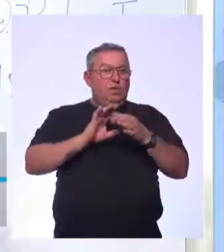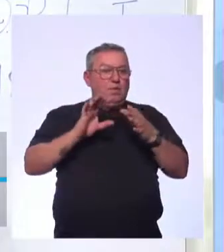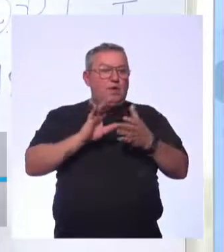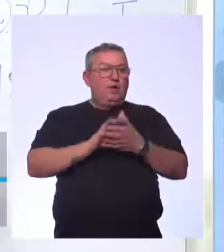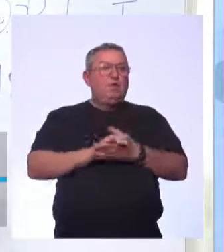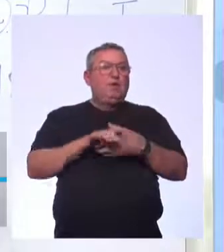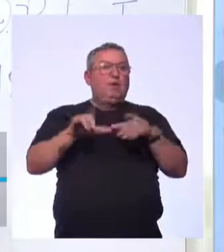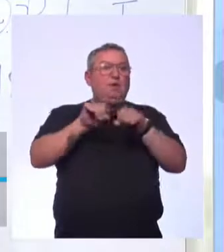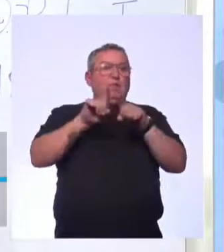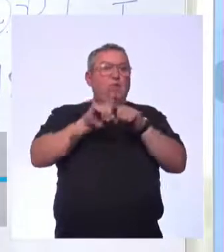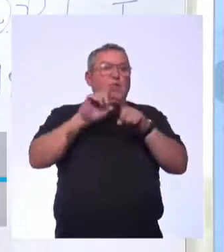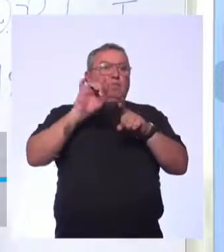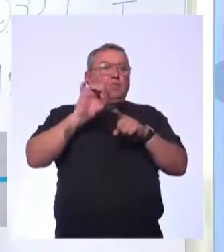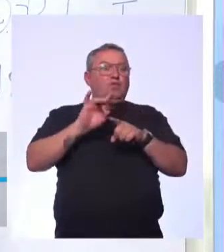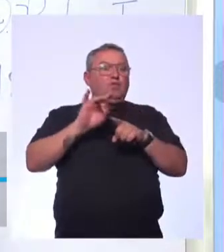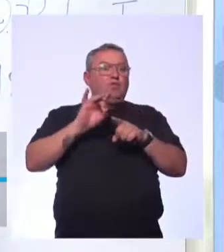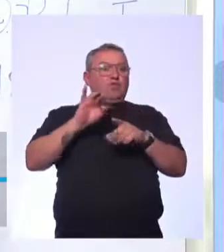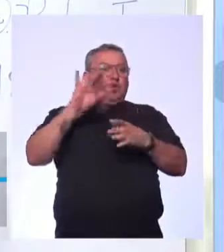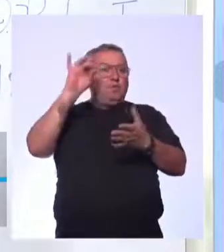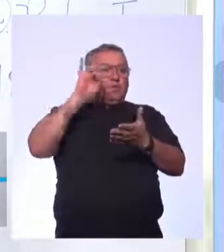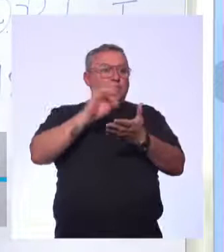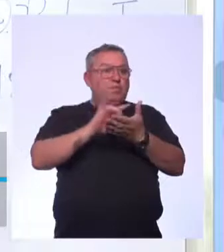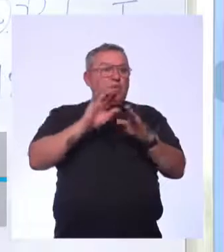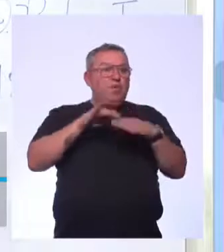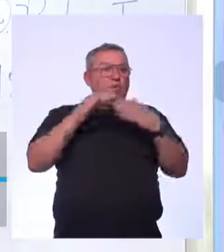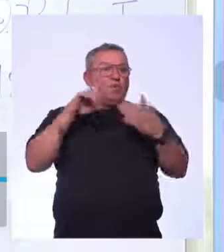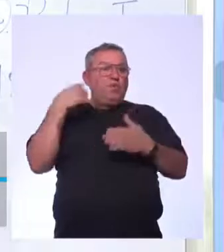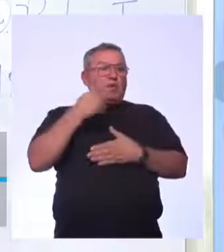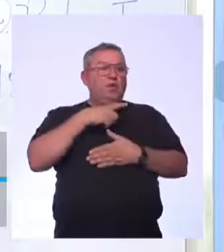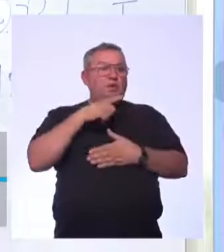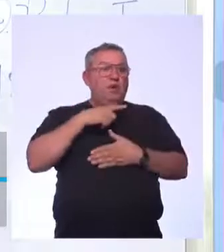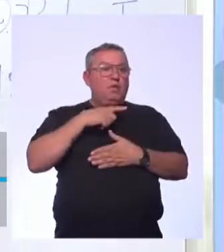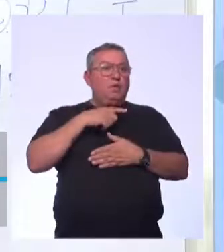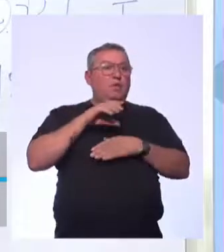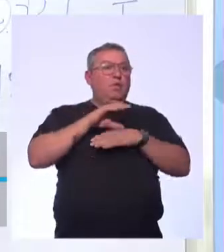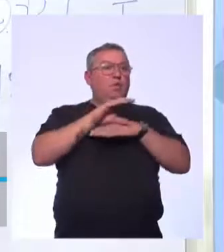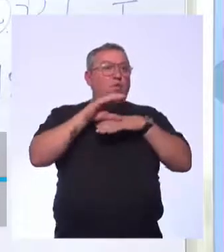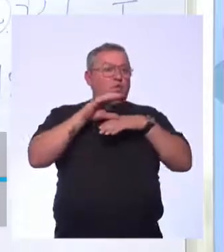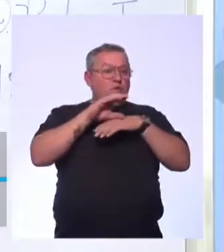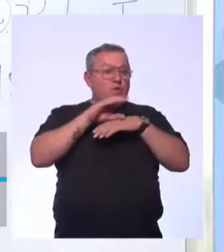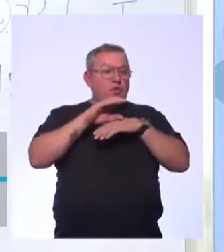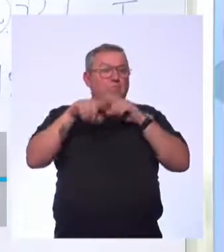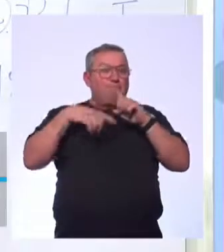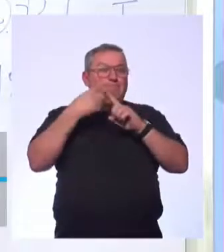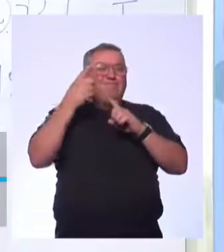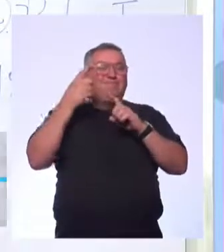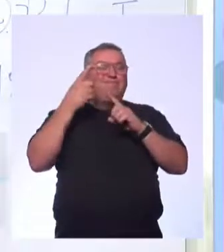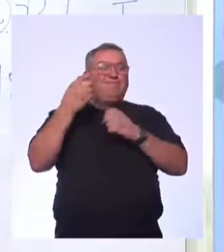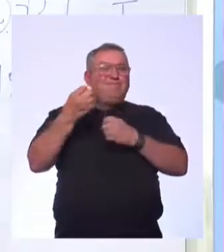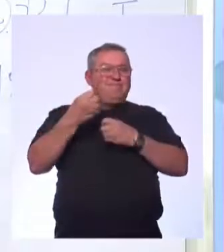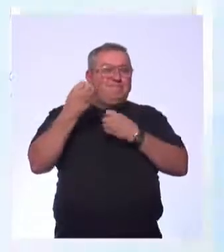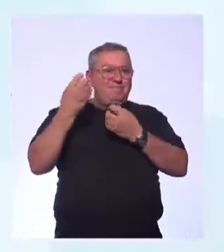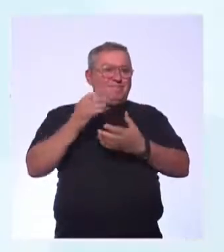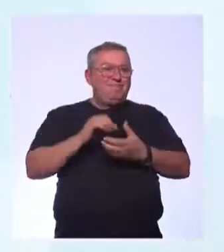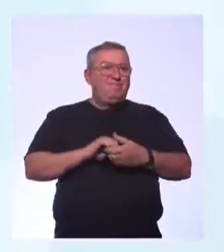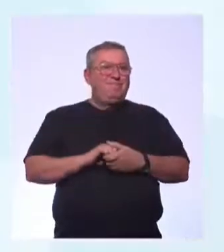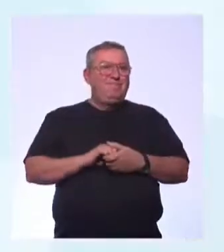E a independência ela só é validada de fato quando nós temos uma Constituição. Mais uma informação na tela para